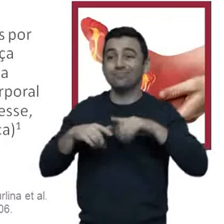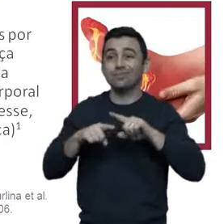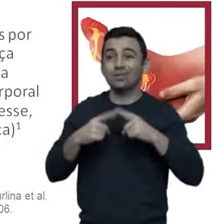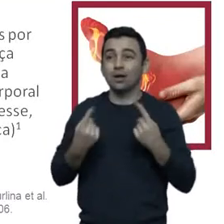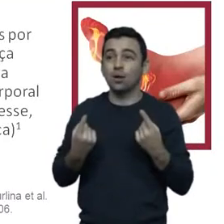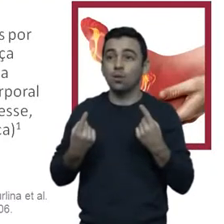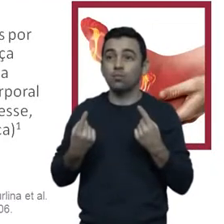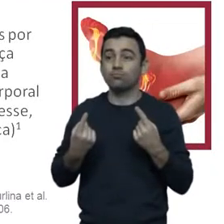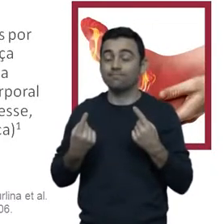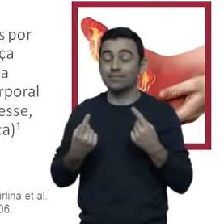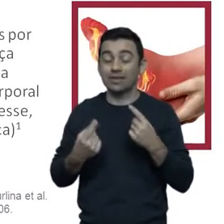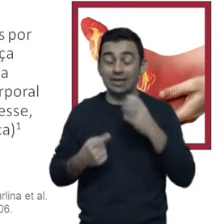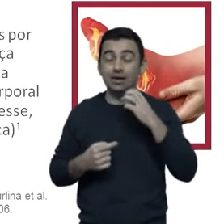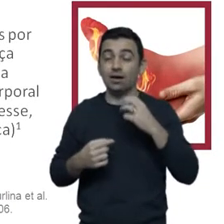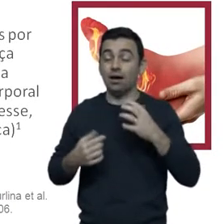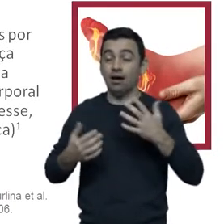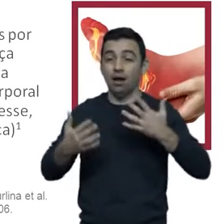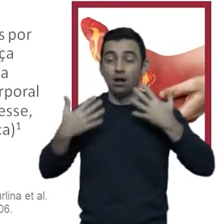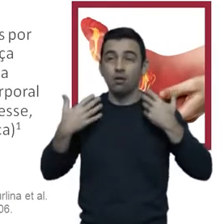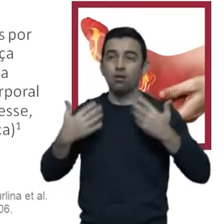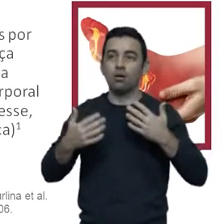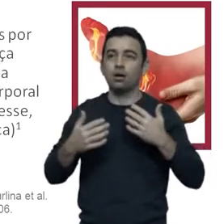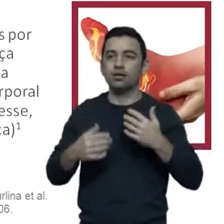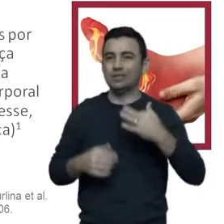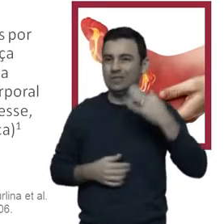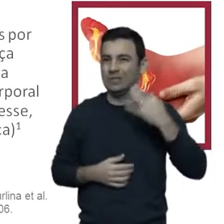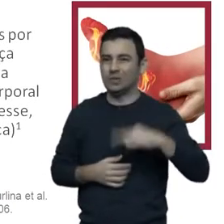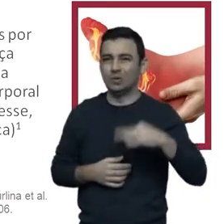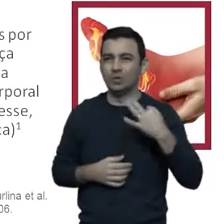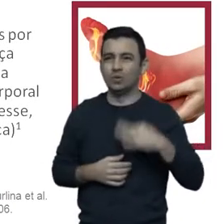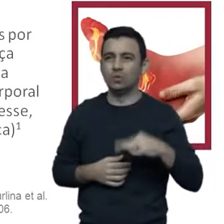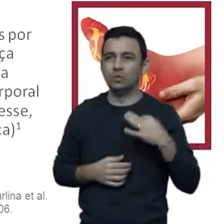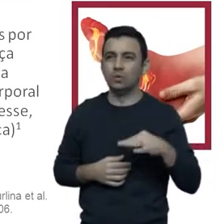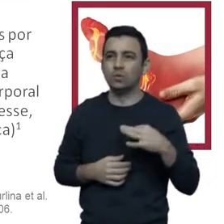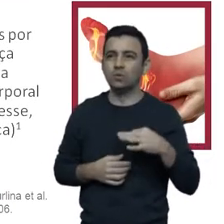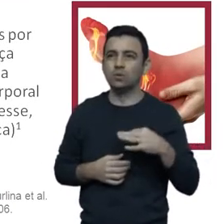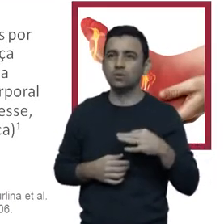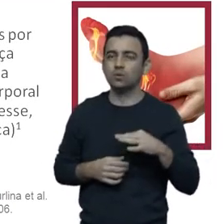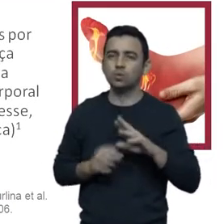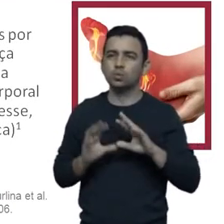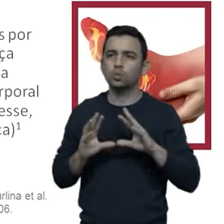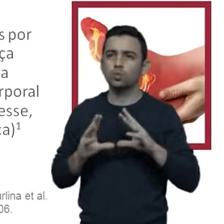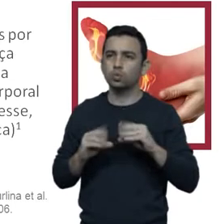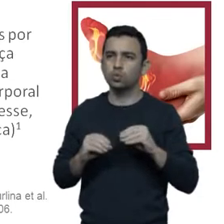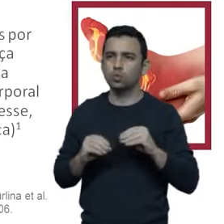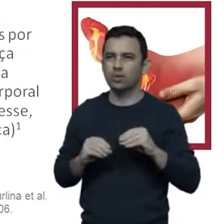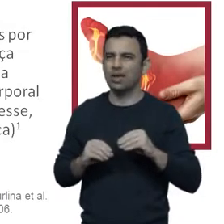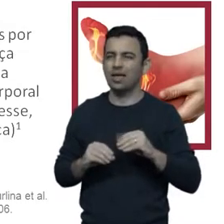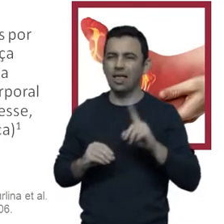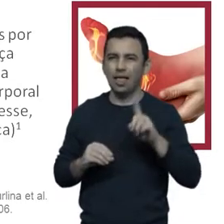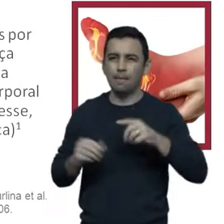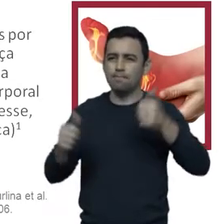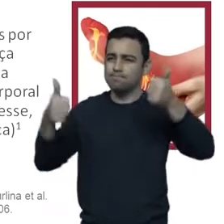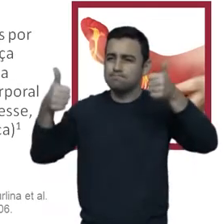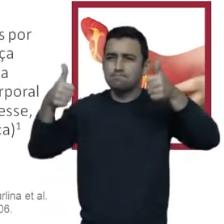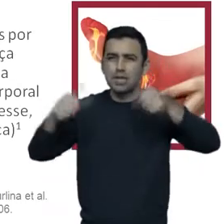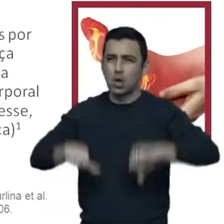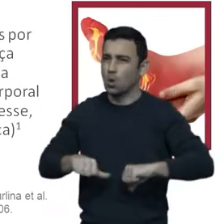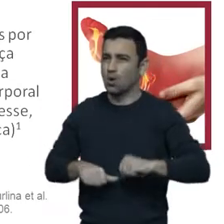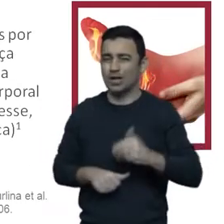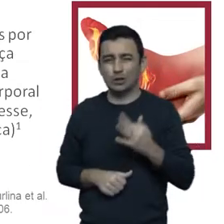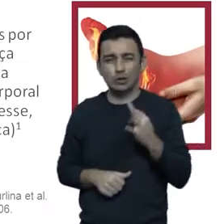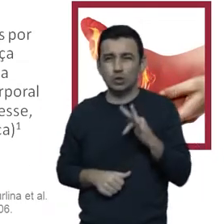refrigerar o corpo, e a dor é considerada, é o termo que é usado, excruciante, agonizante, é como se